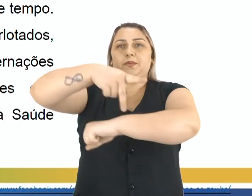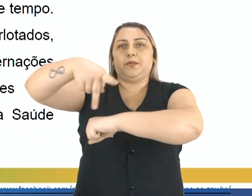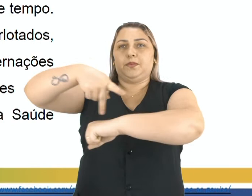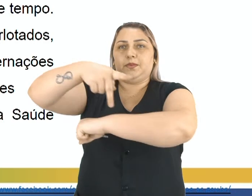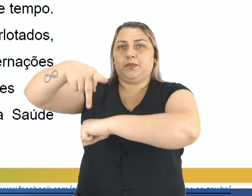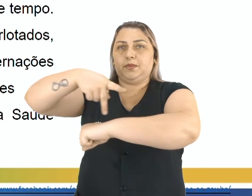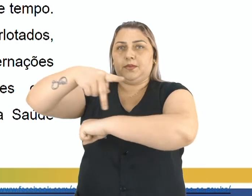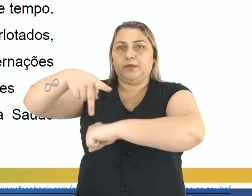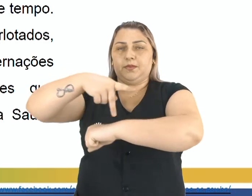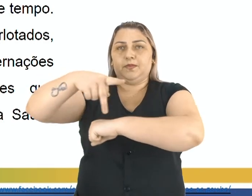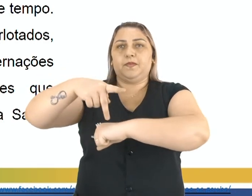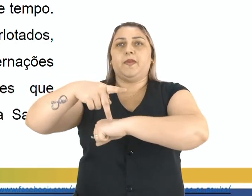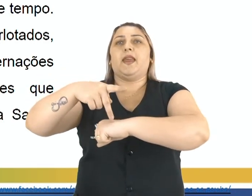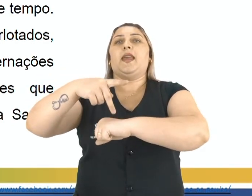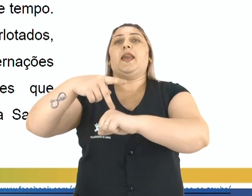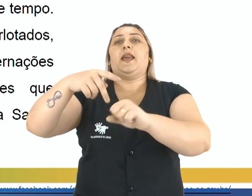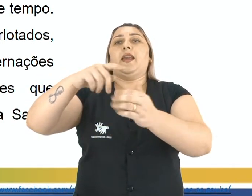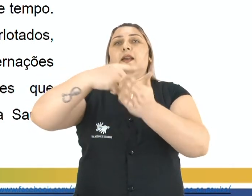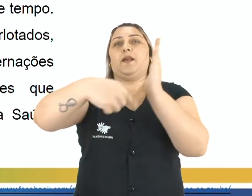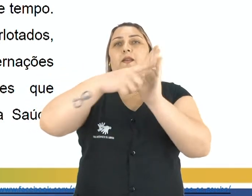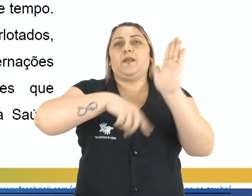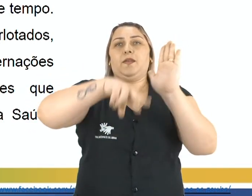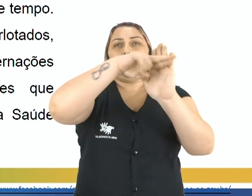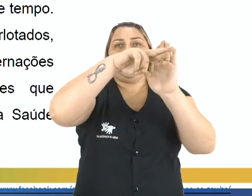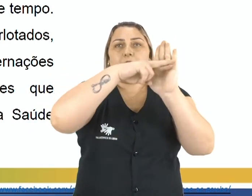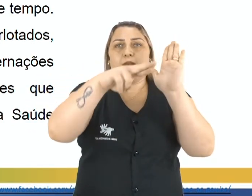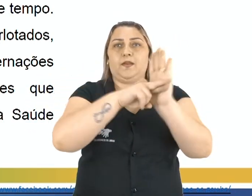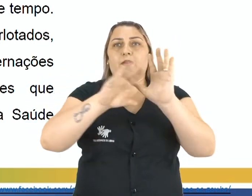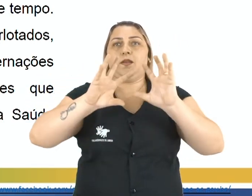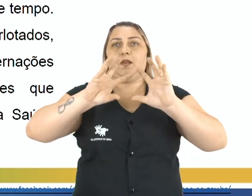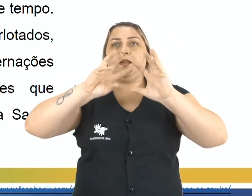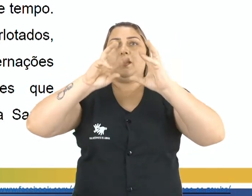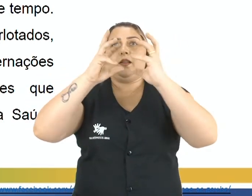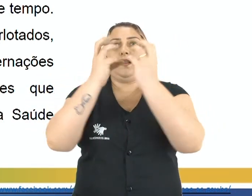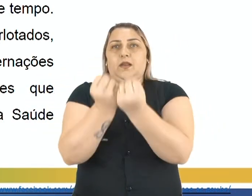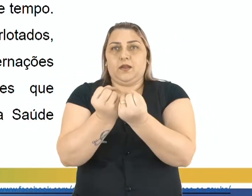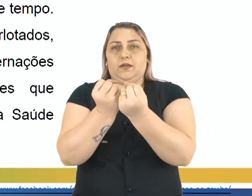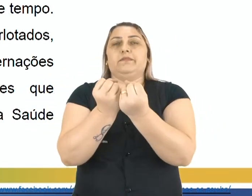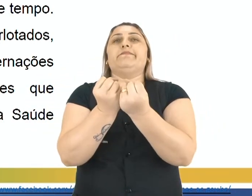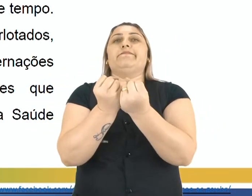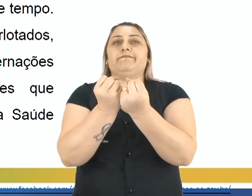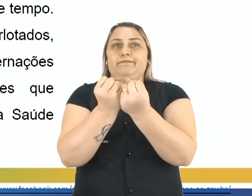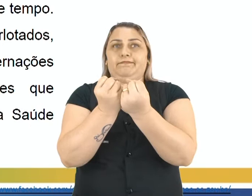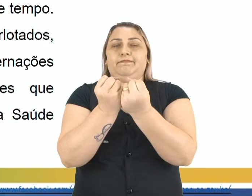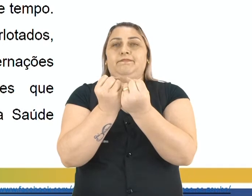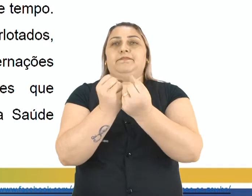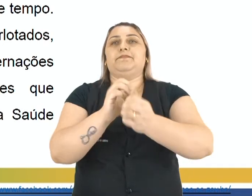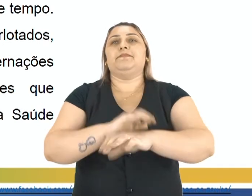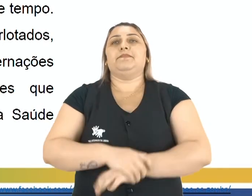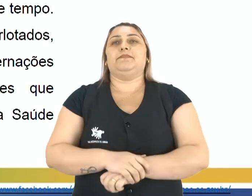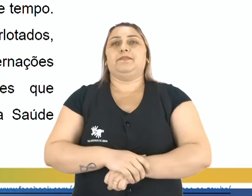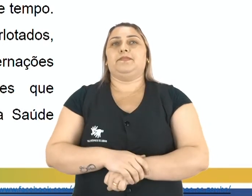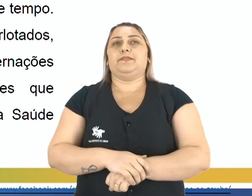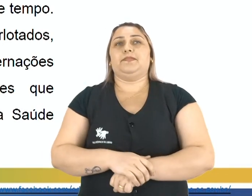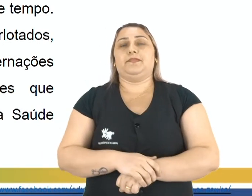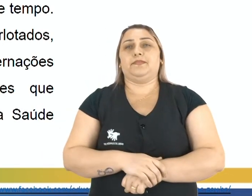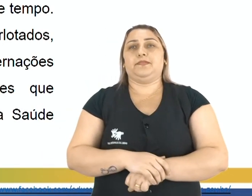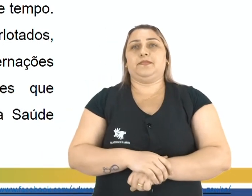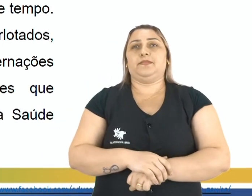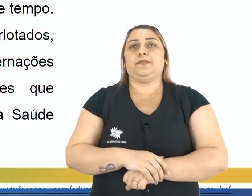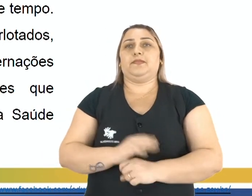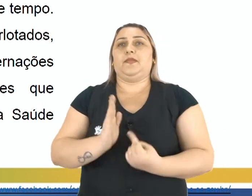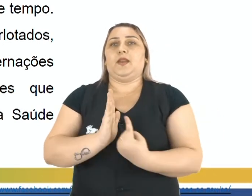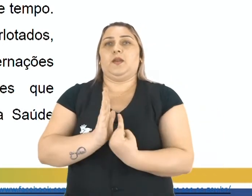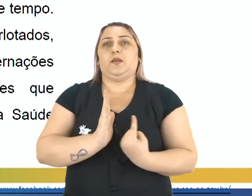que negligenciaram as orientações da Organização Mundial de Saúde, da OMS.